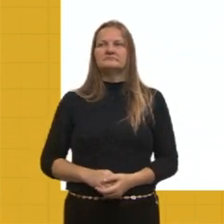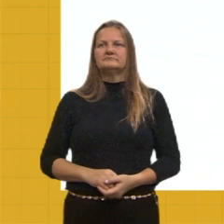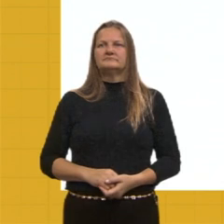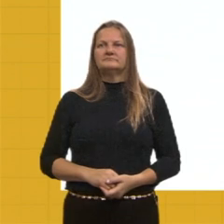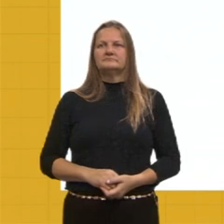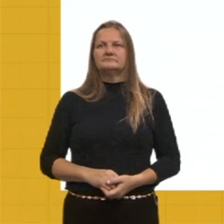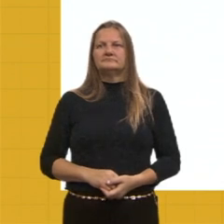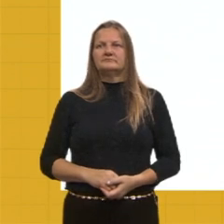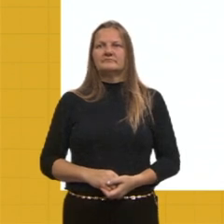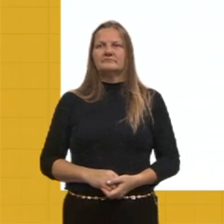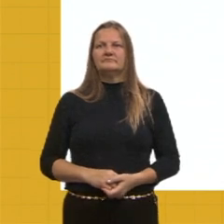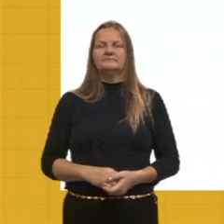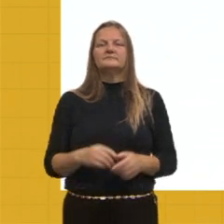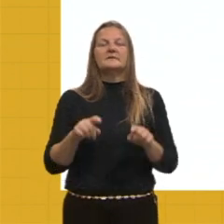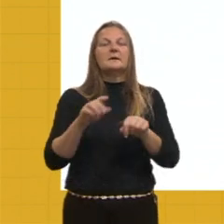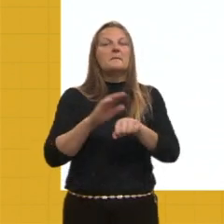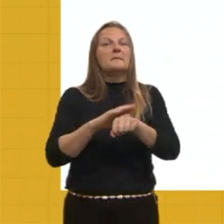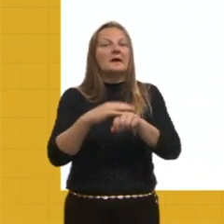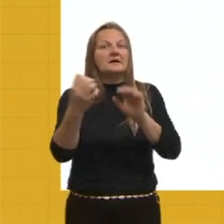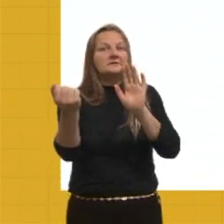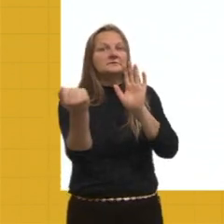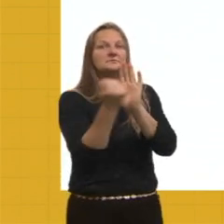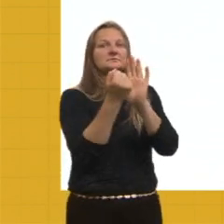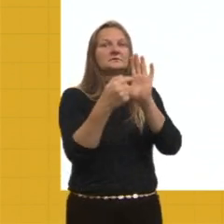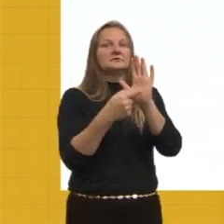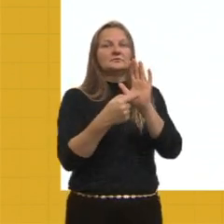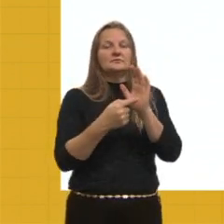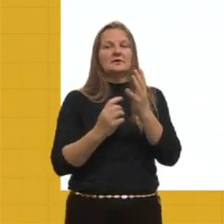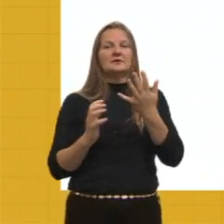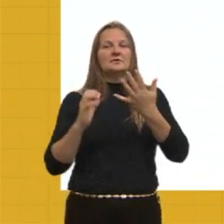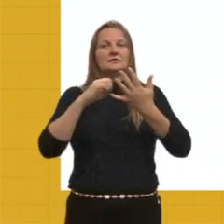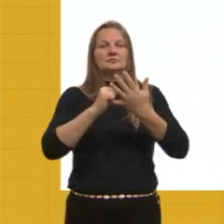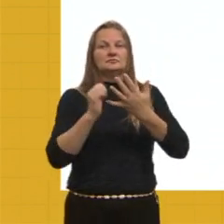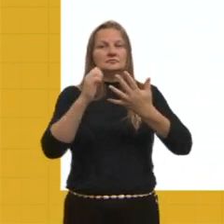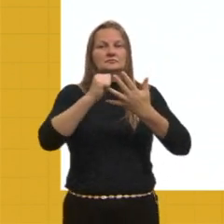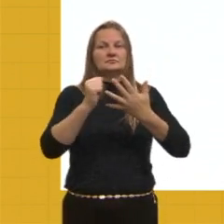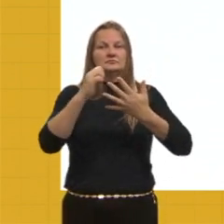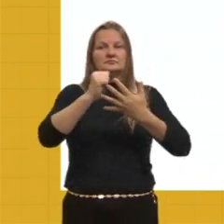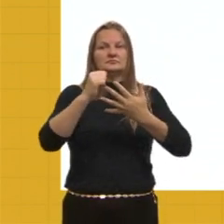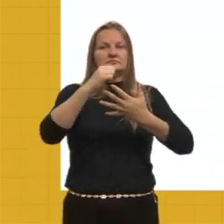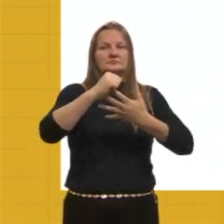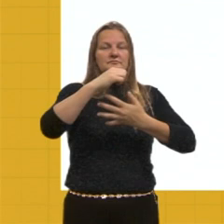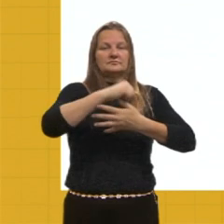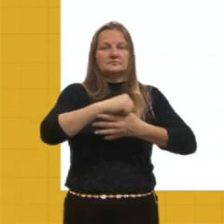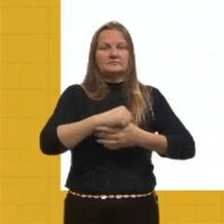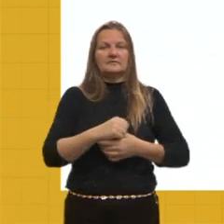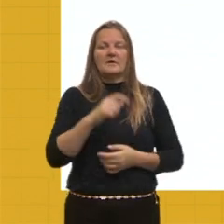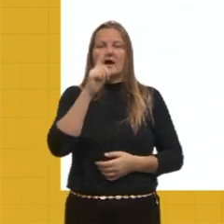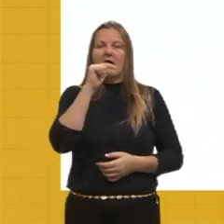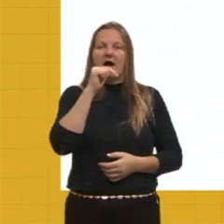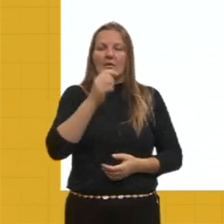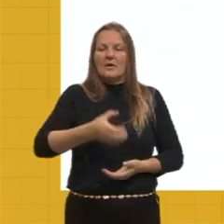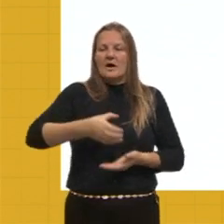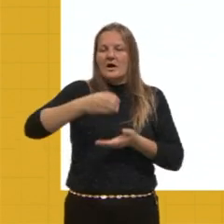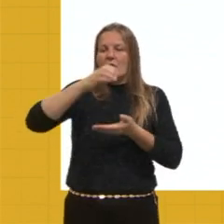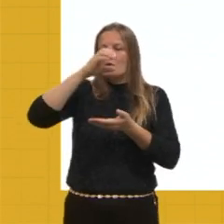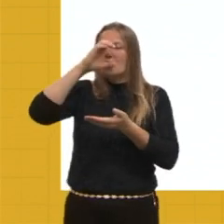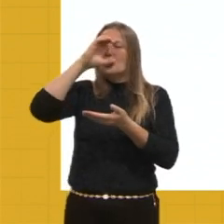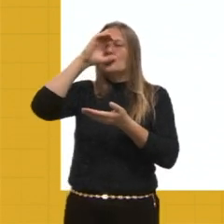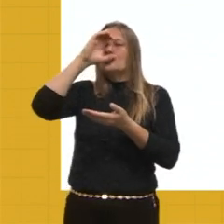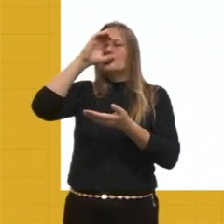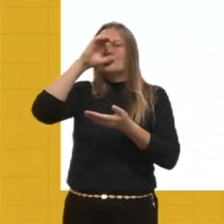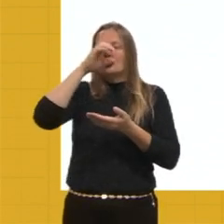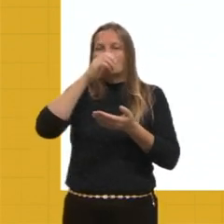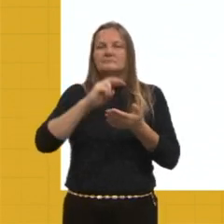continuando com os impactos eles vão entrar na cadeia alimentar através da água potável que é uma fonte